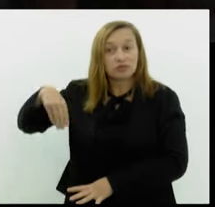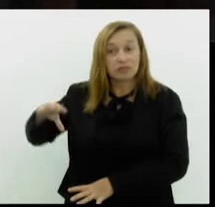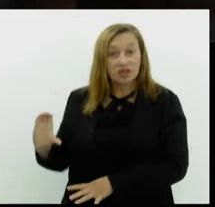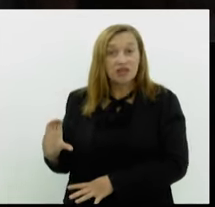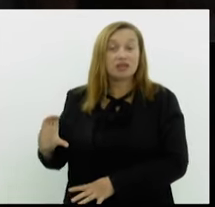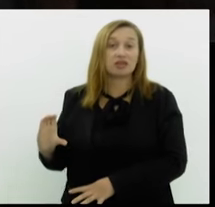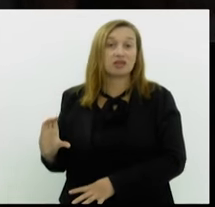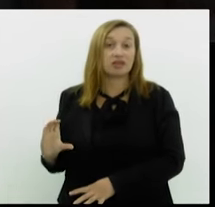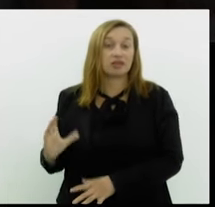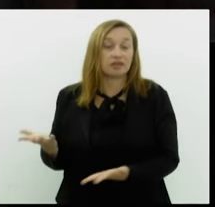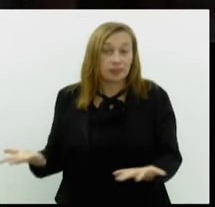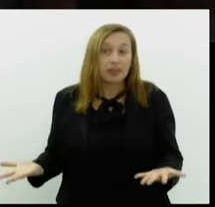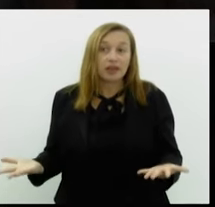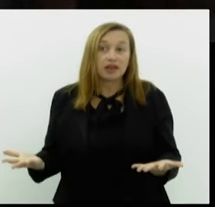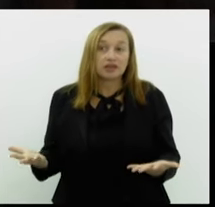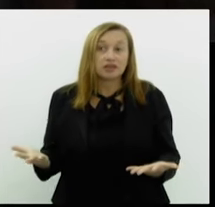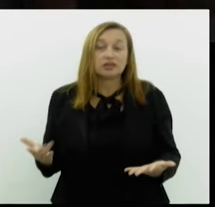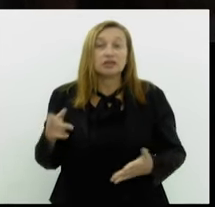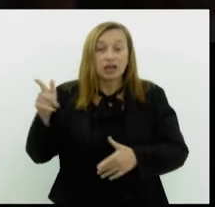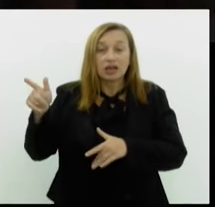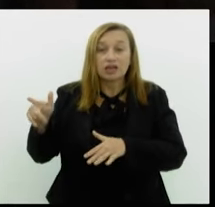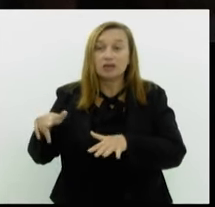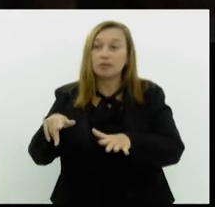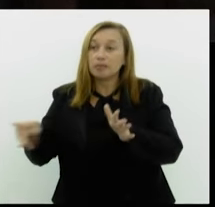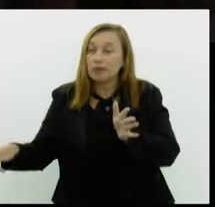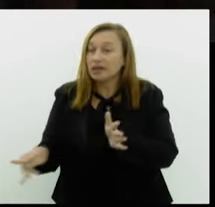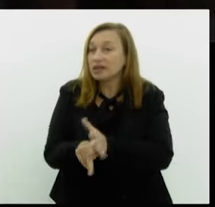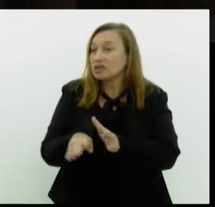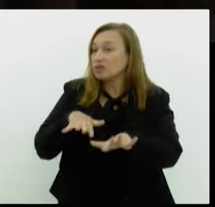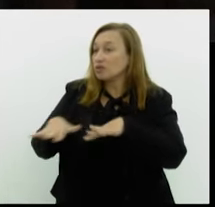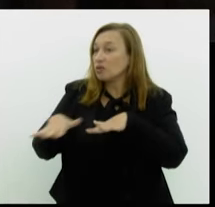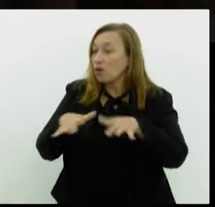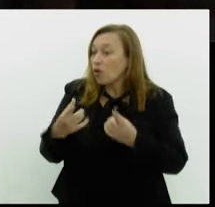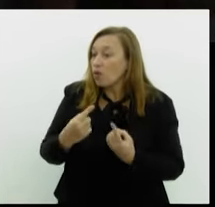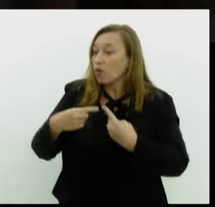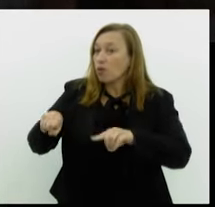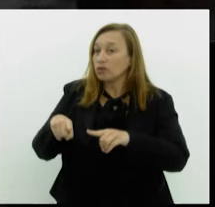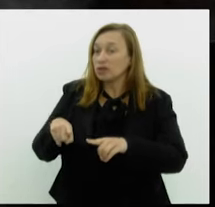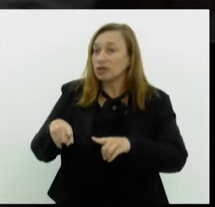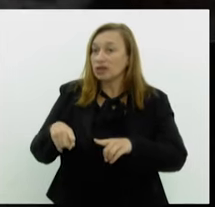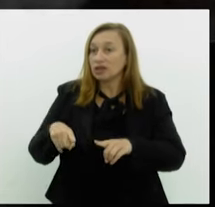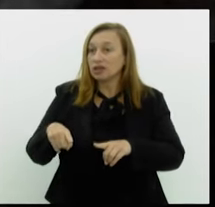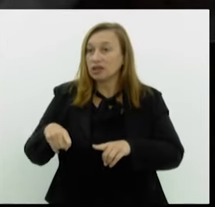que foi de movimentos combatendo a ditadura militar,